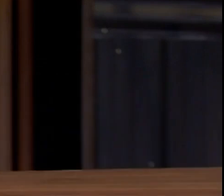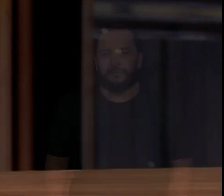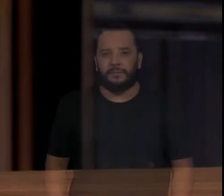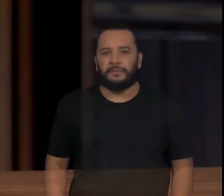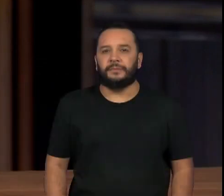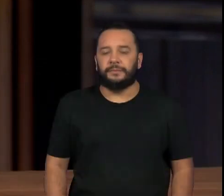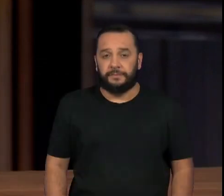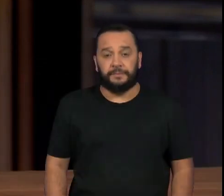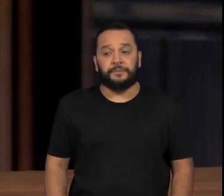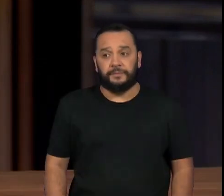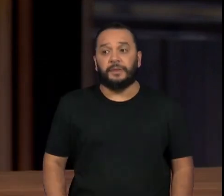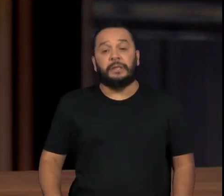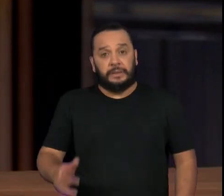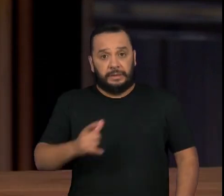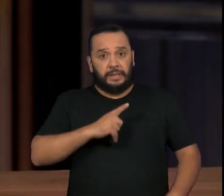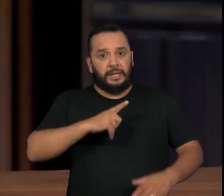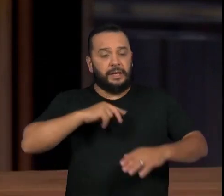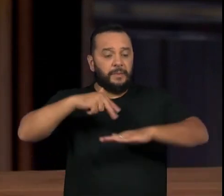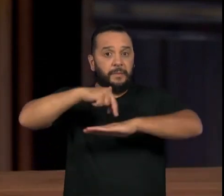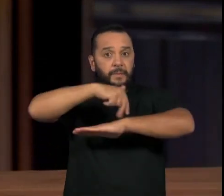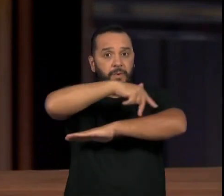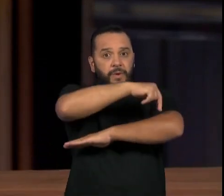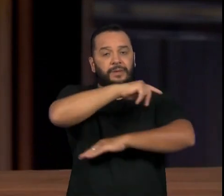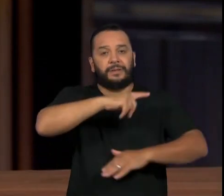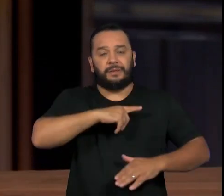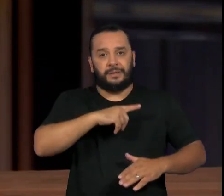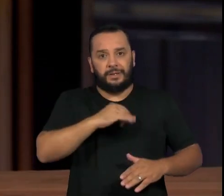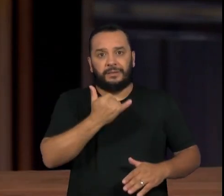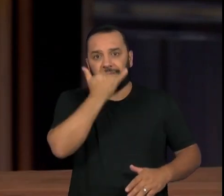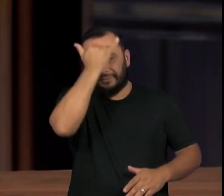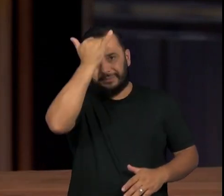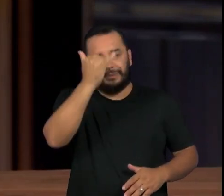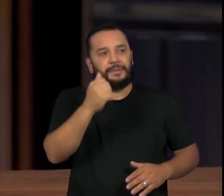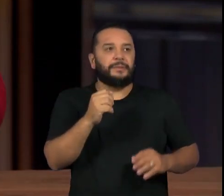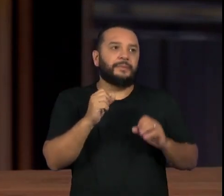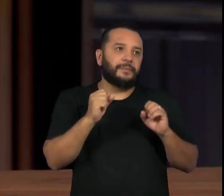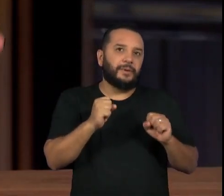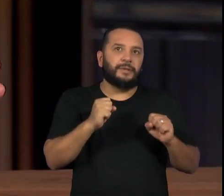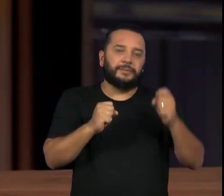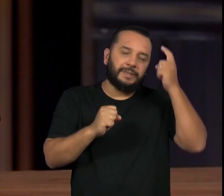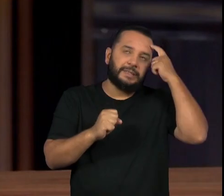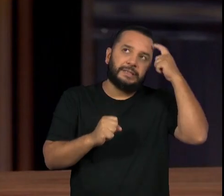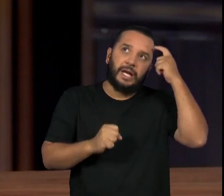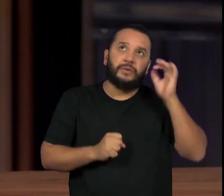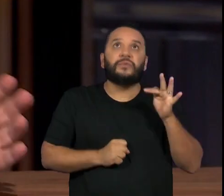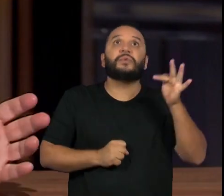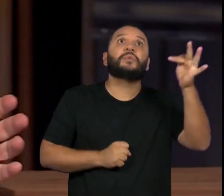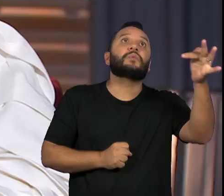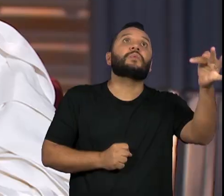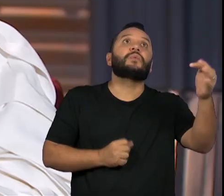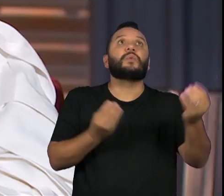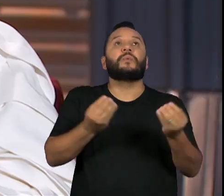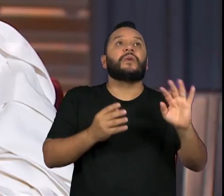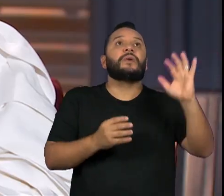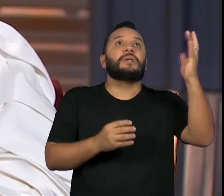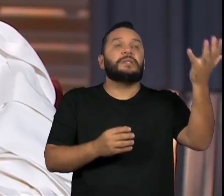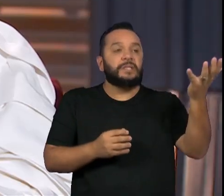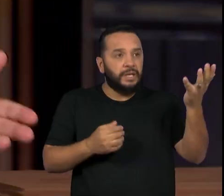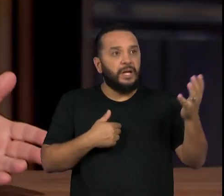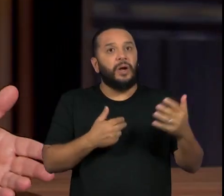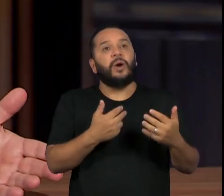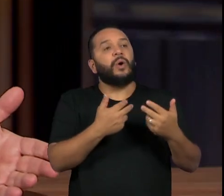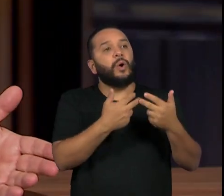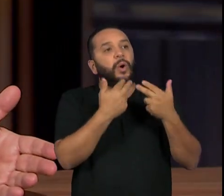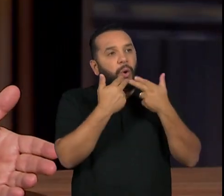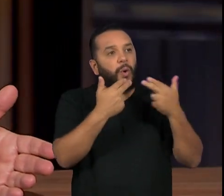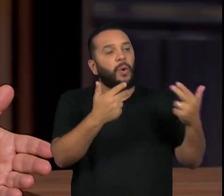Agora, a moda tem muitas armadilhas, né? Por exemplo, tendência, né? A cor do verão é Tudo para azul. vender o que sobrou É na isso,